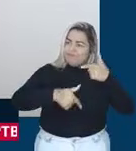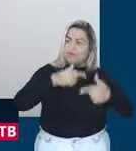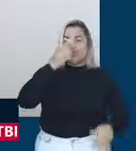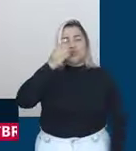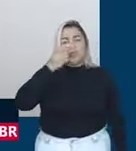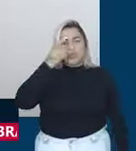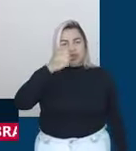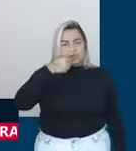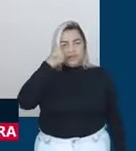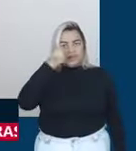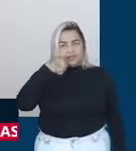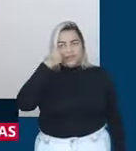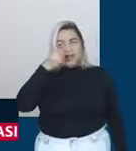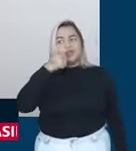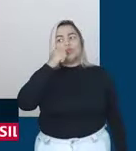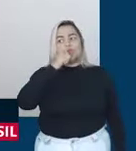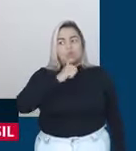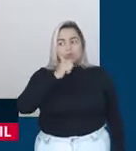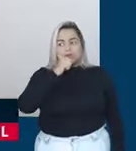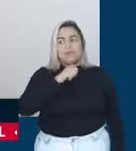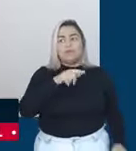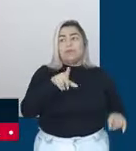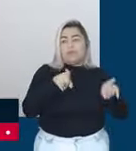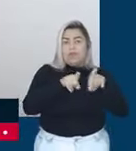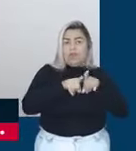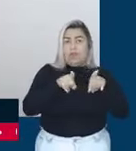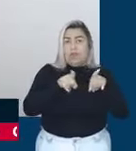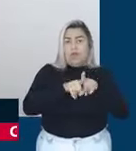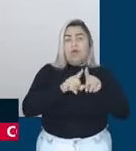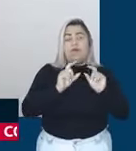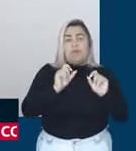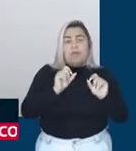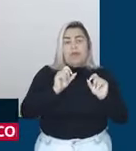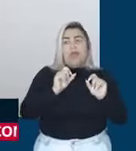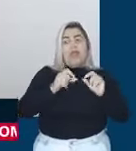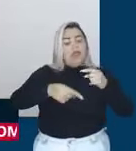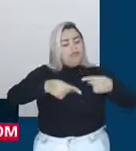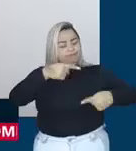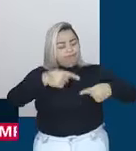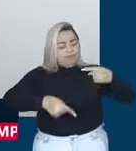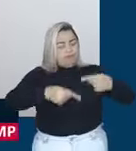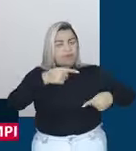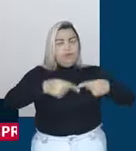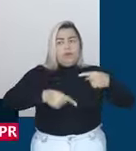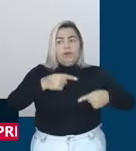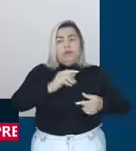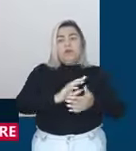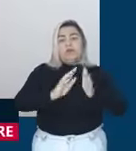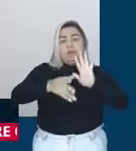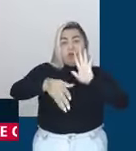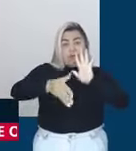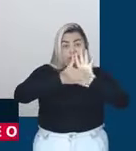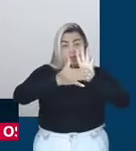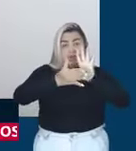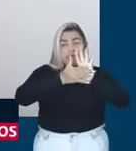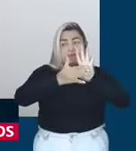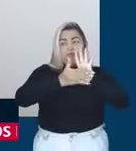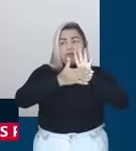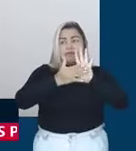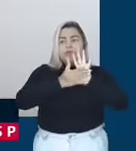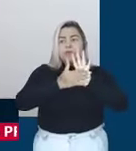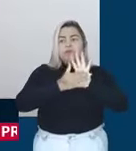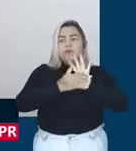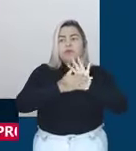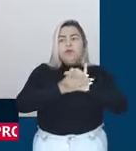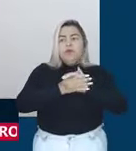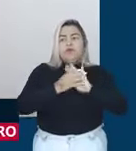e senadoras, todas aqui do Parlamento, estão discutindo já a proposta que chega